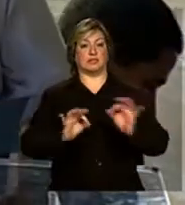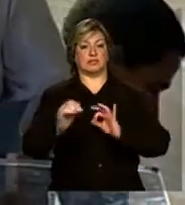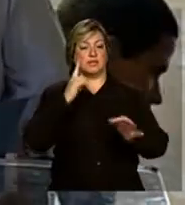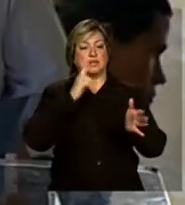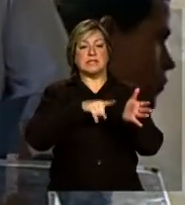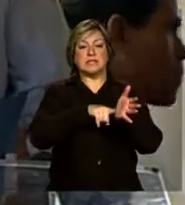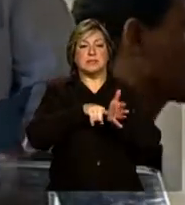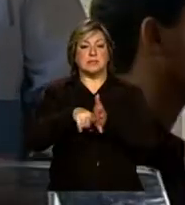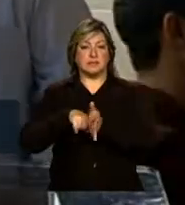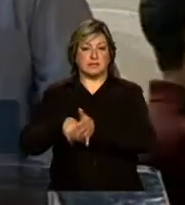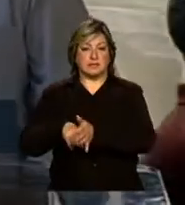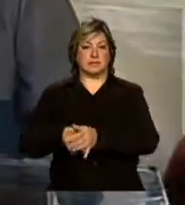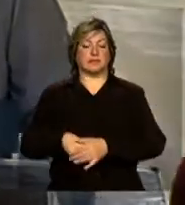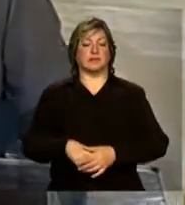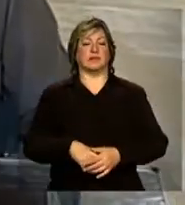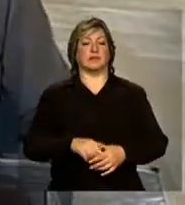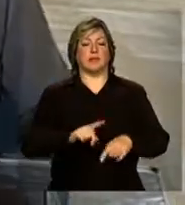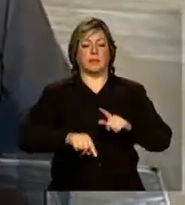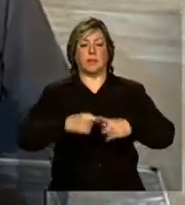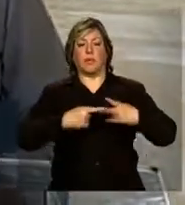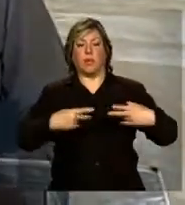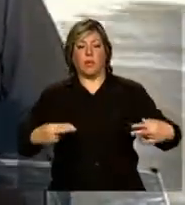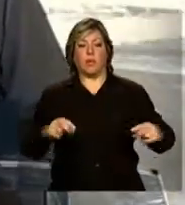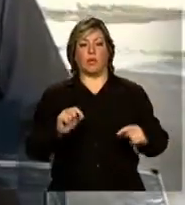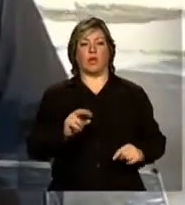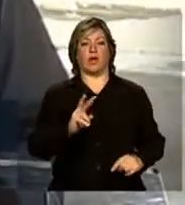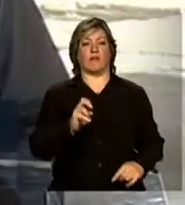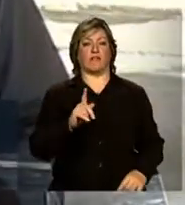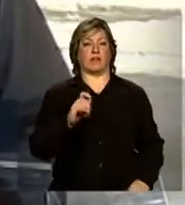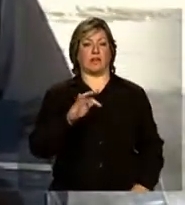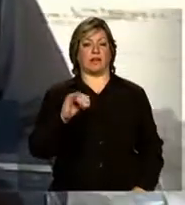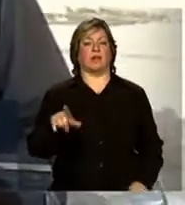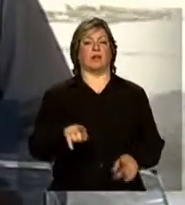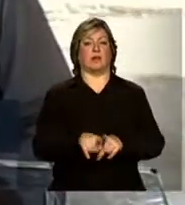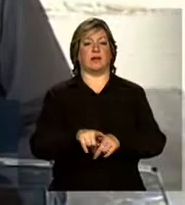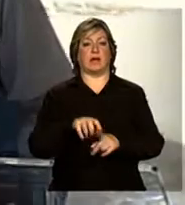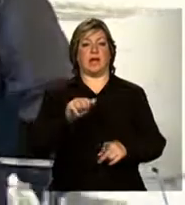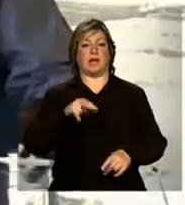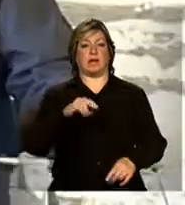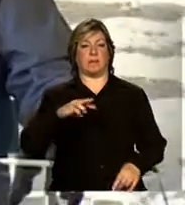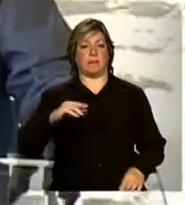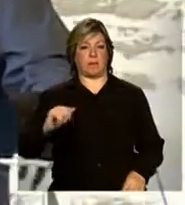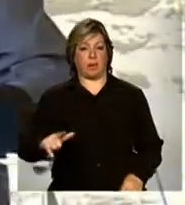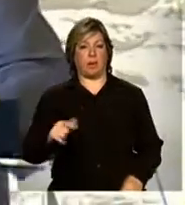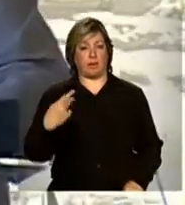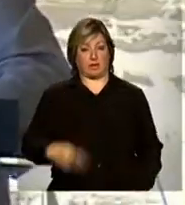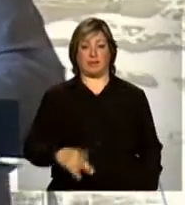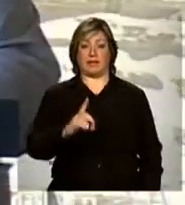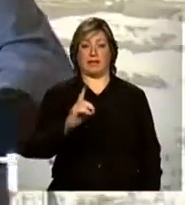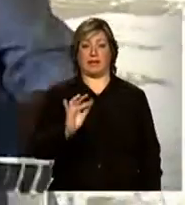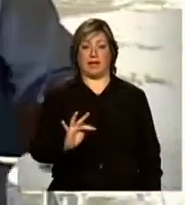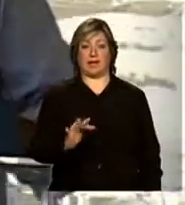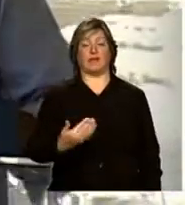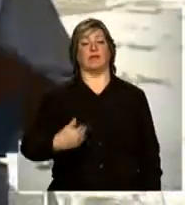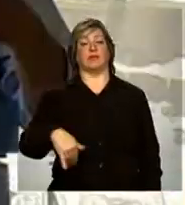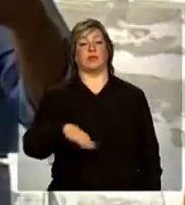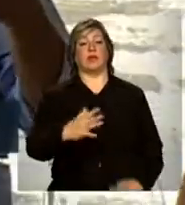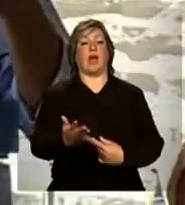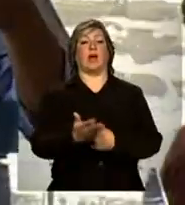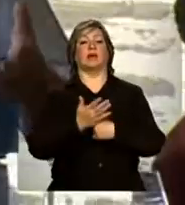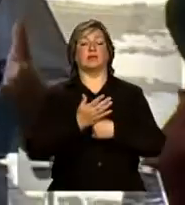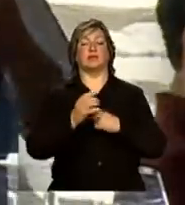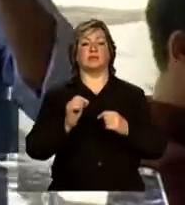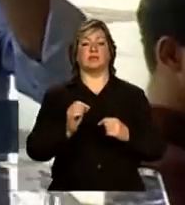inspeção de produtos de origem vegetal e animal aqui do DF é que nos presta não